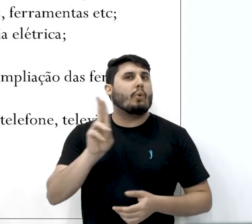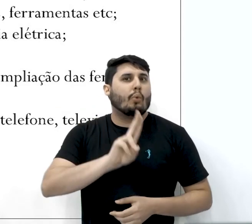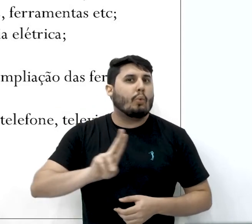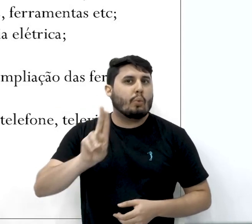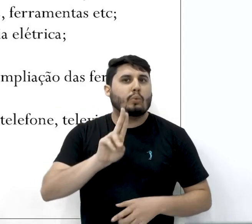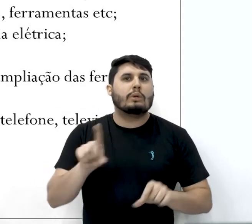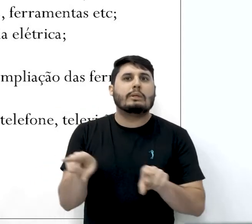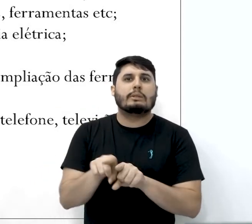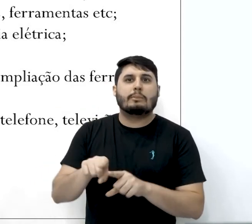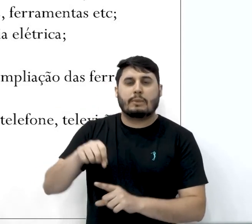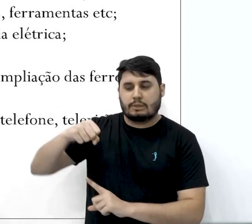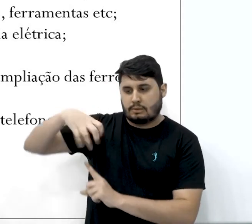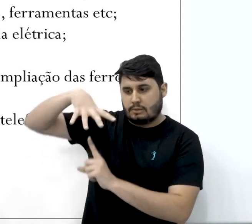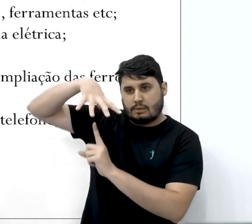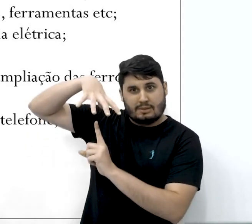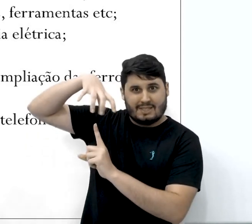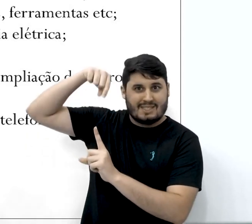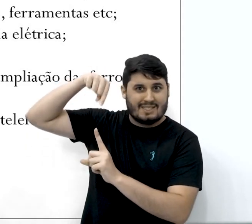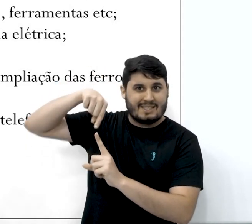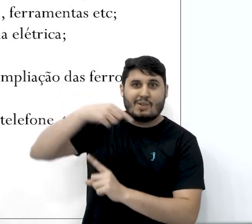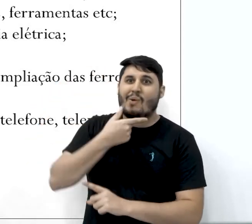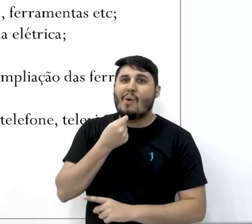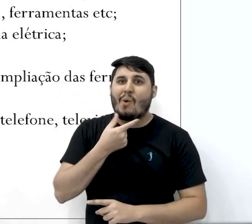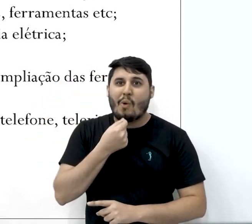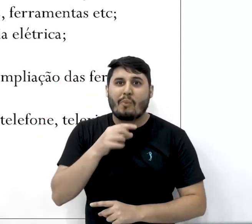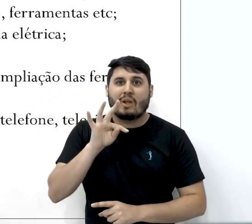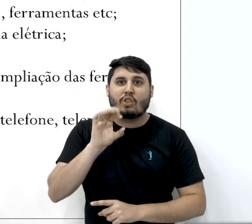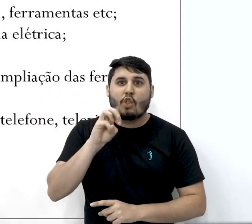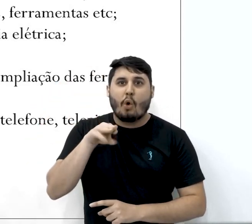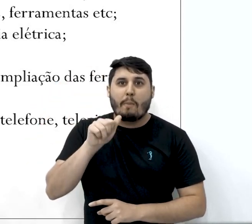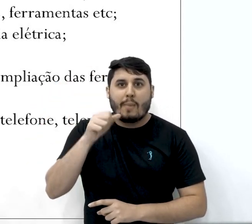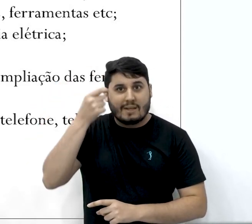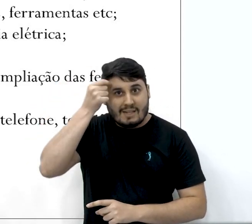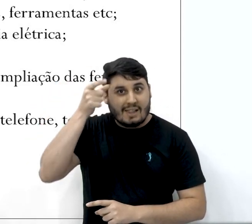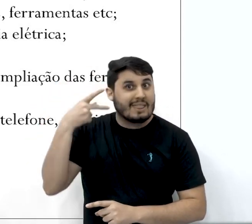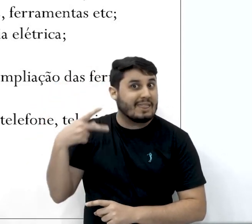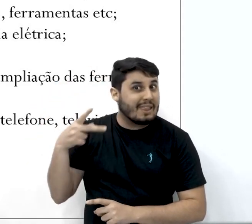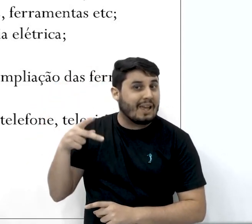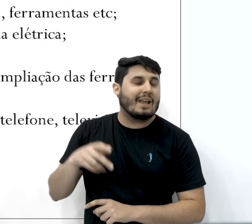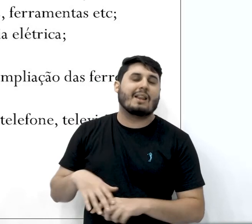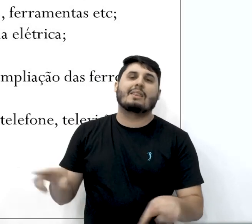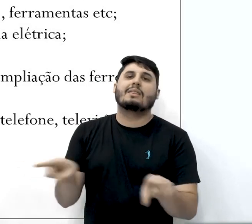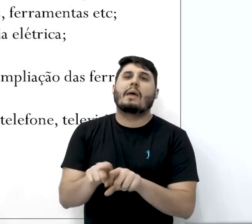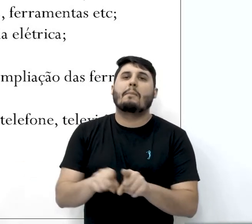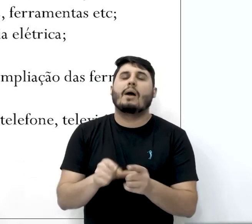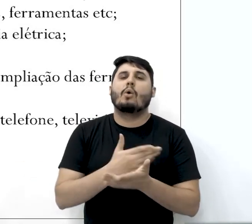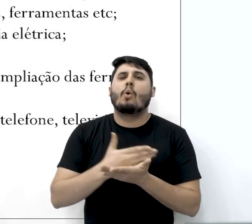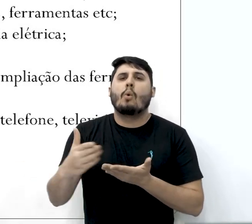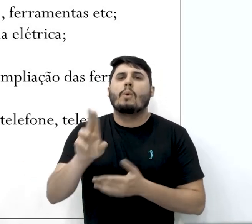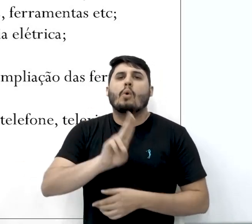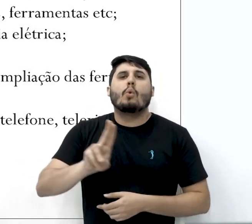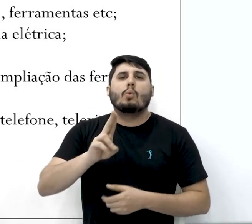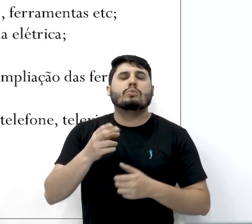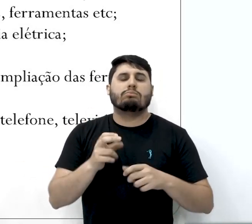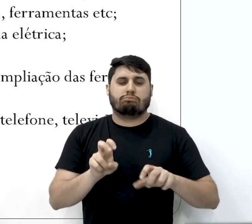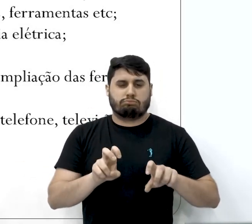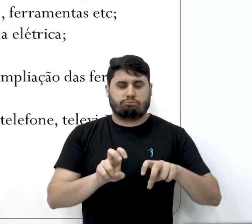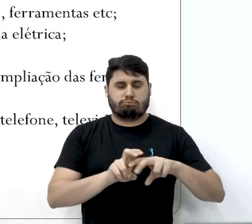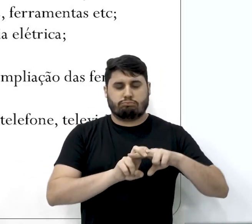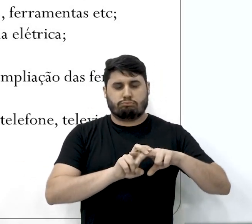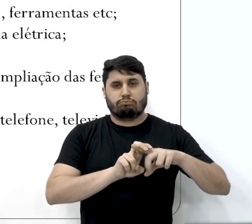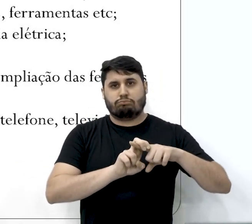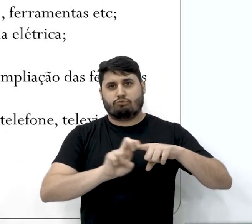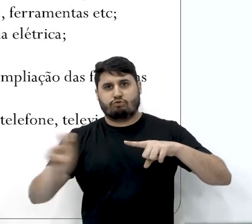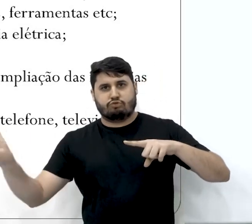lâmpada incandescente, né, Dr. Thomas Edison, o surgimento do avanço dos meios de transporte, ampliação das ferrovias, seguido